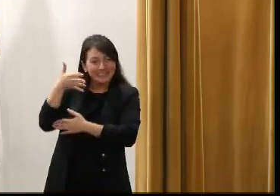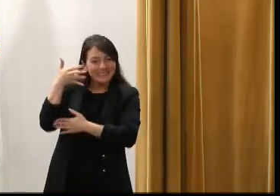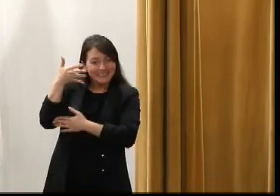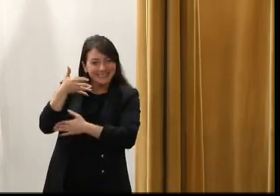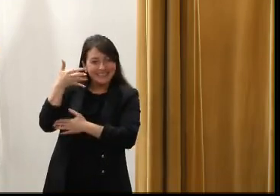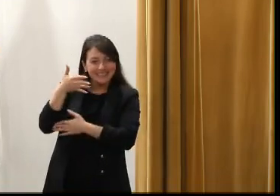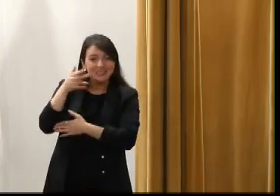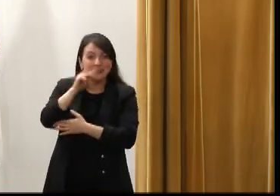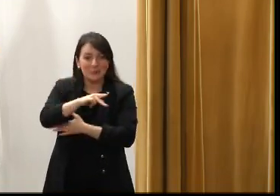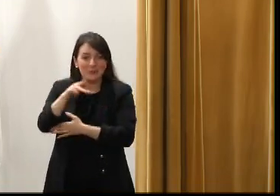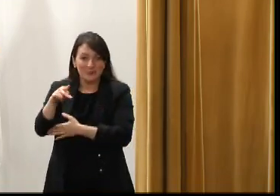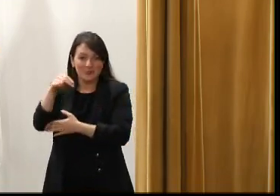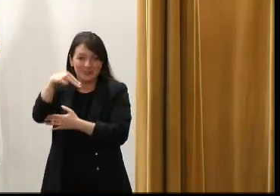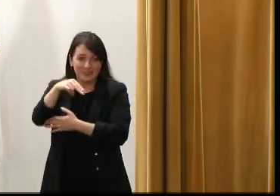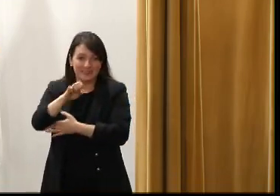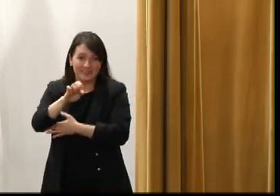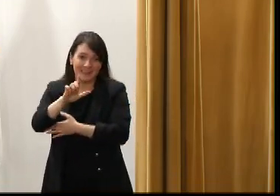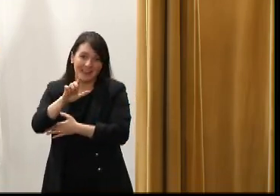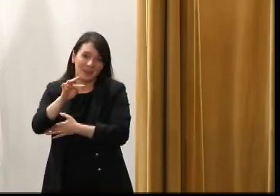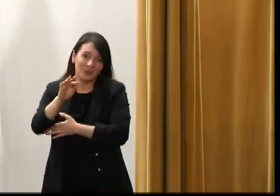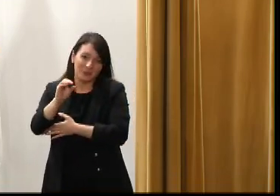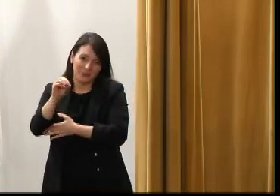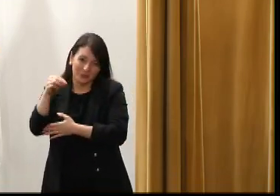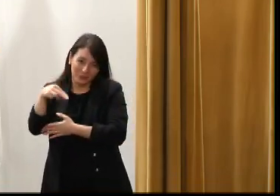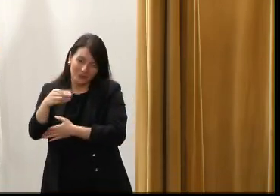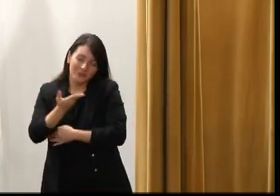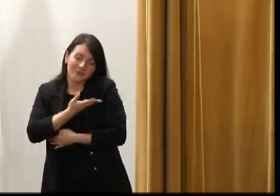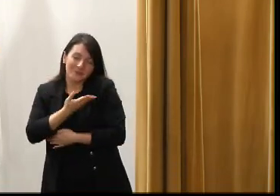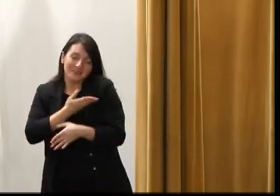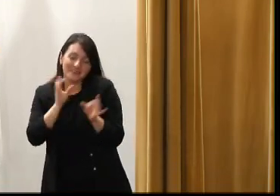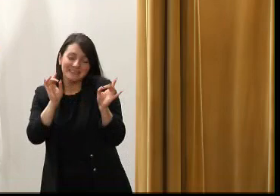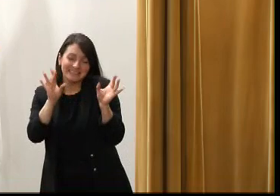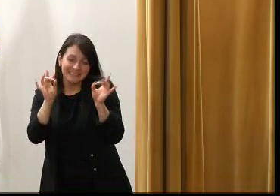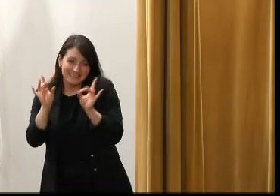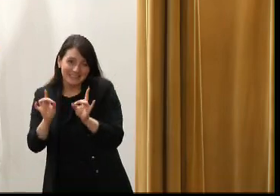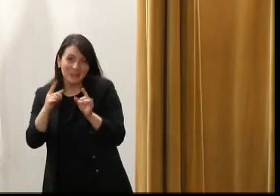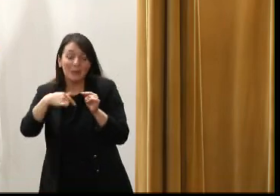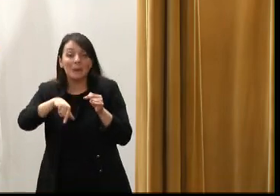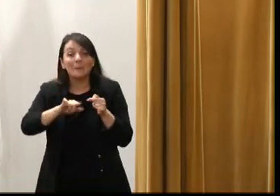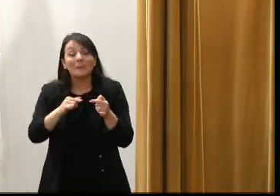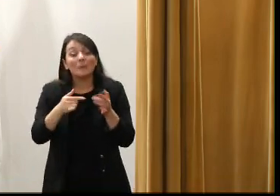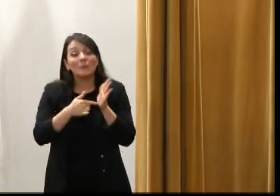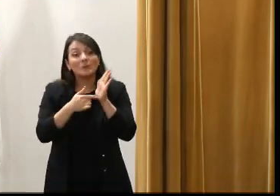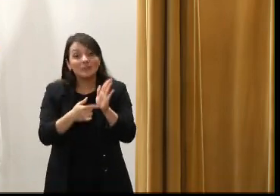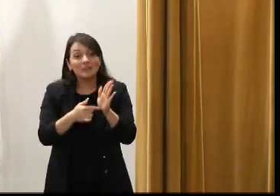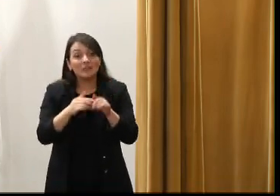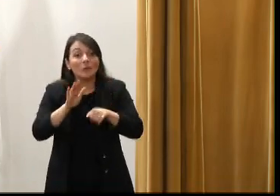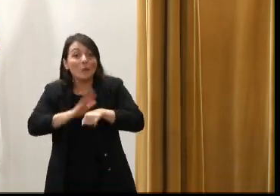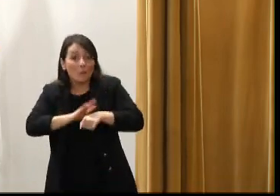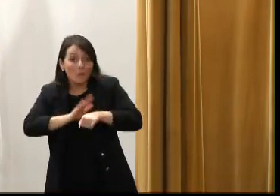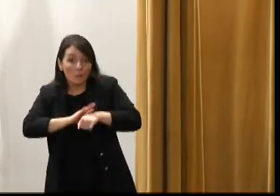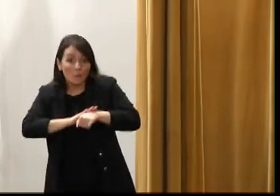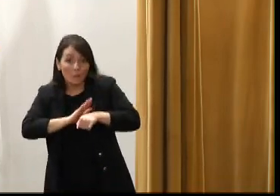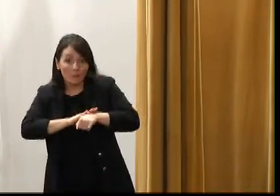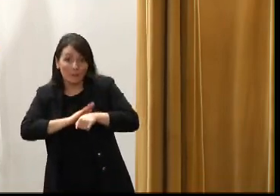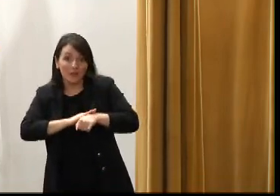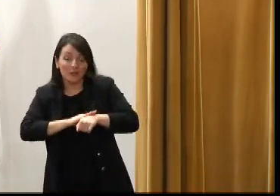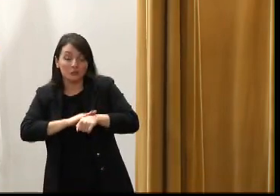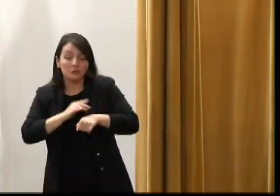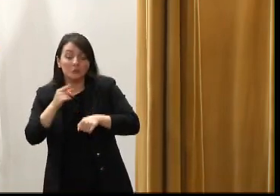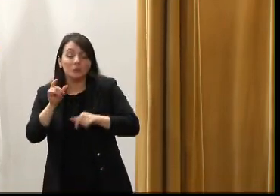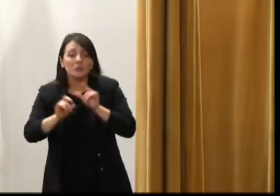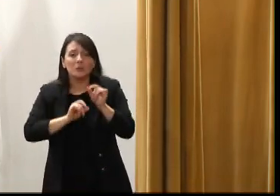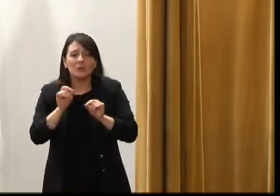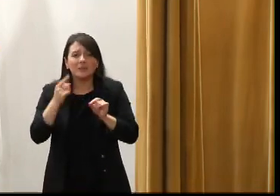ser o professor Delton de Carvalho, também um amigo muito especial, para destacar que esse vai ser um momento do qual